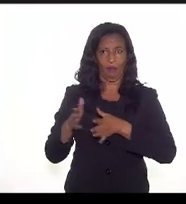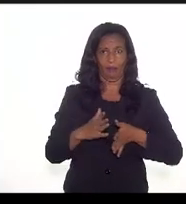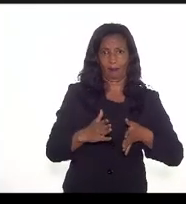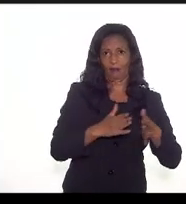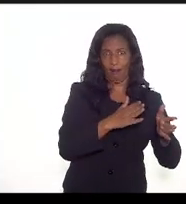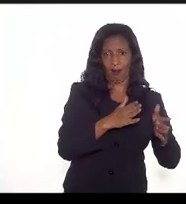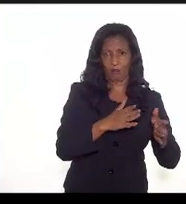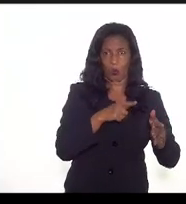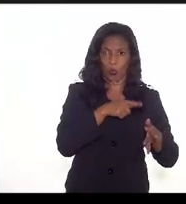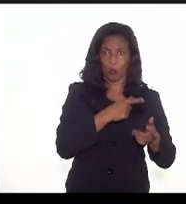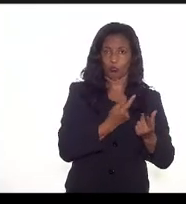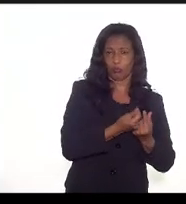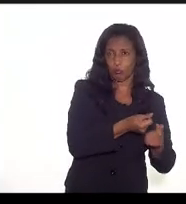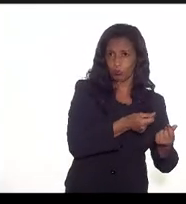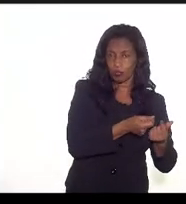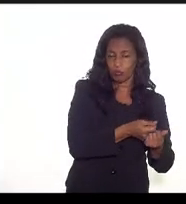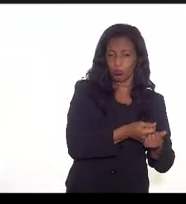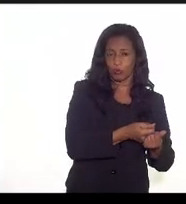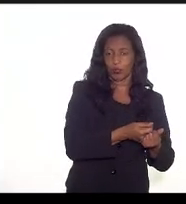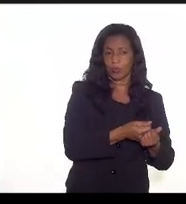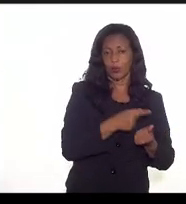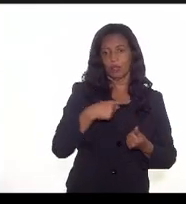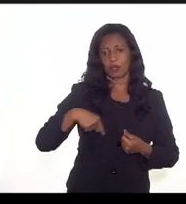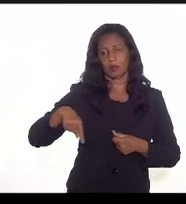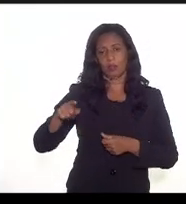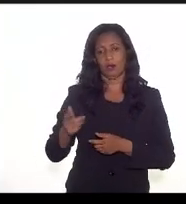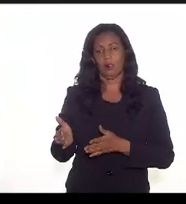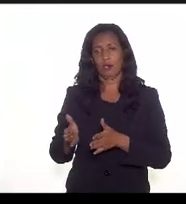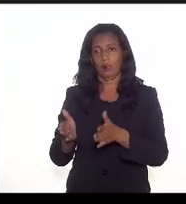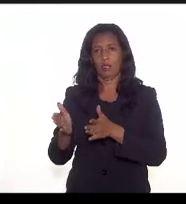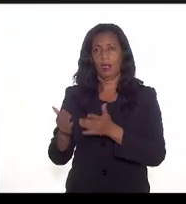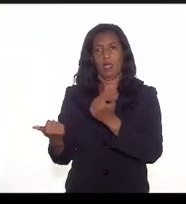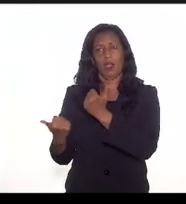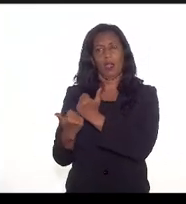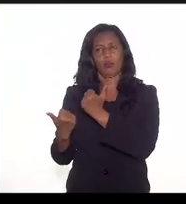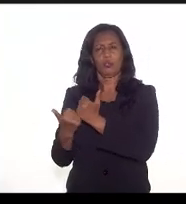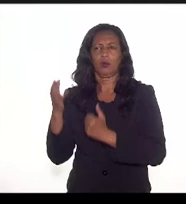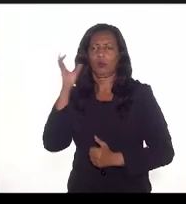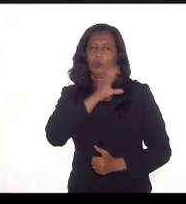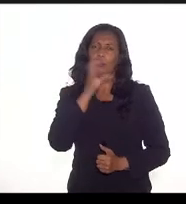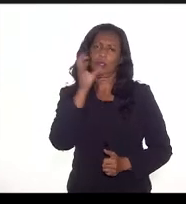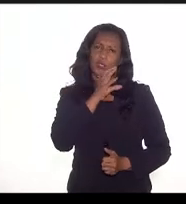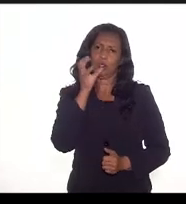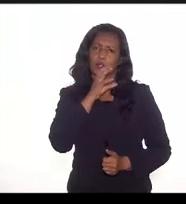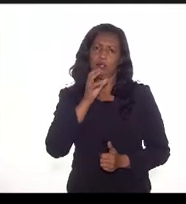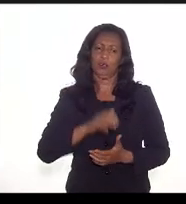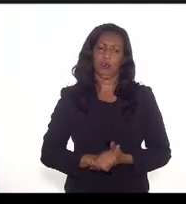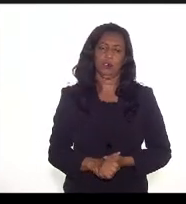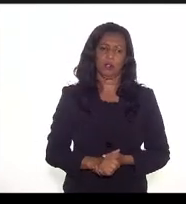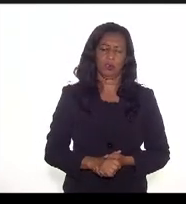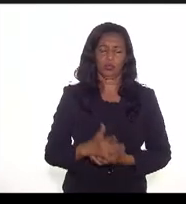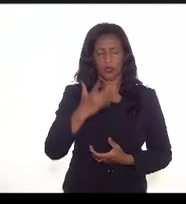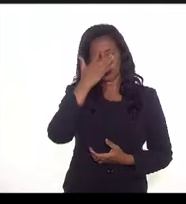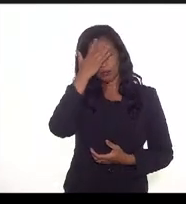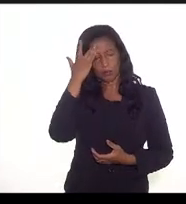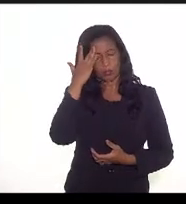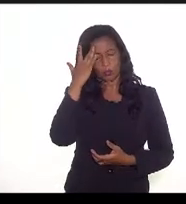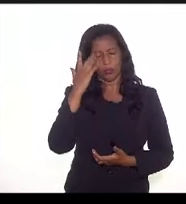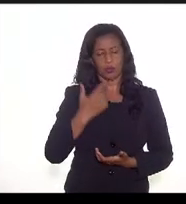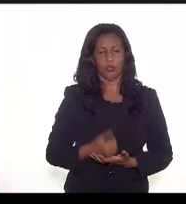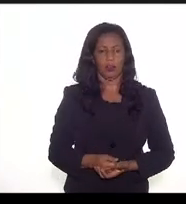do financiamento e a vertente do auxílio emergencial, onde as pessoas